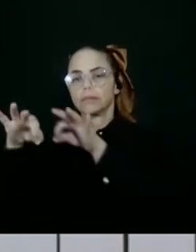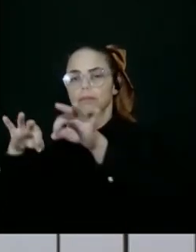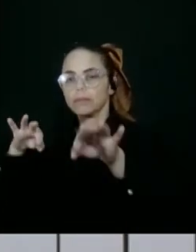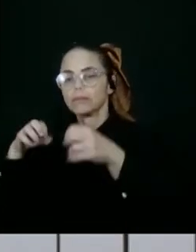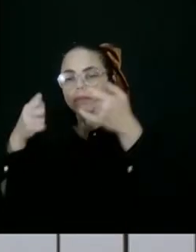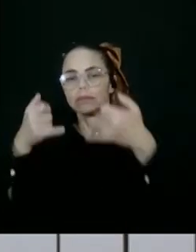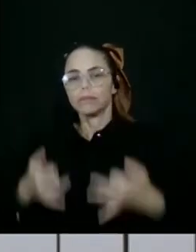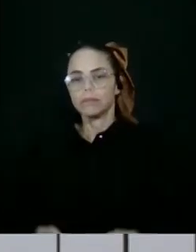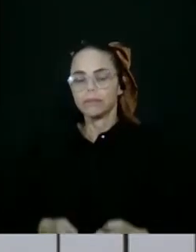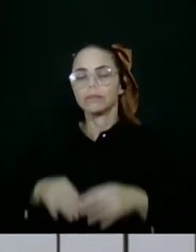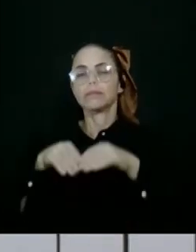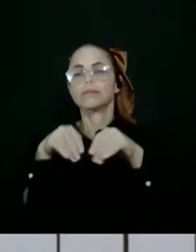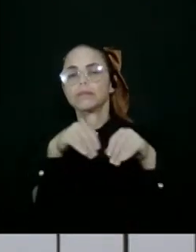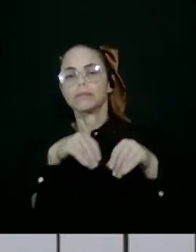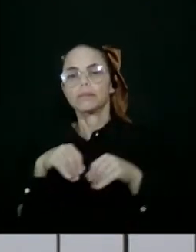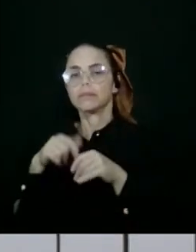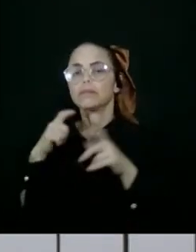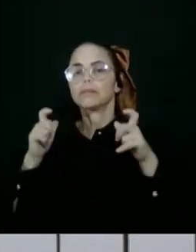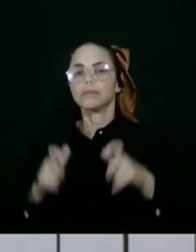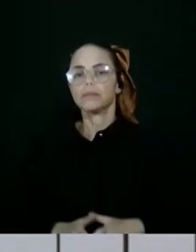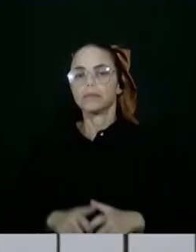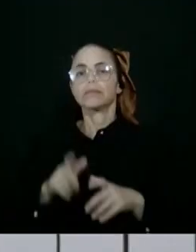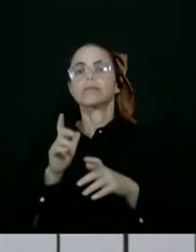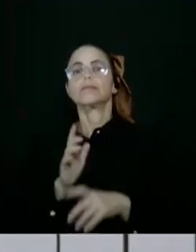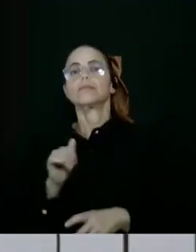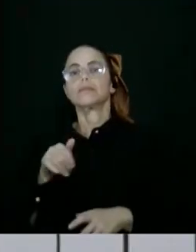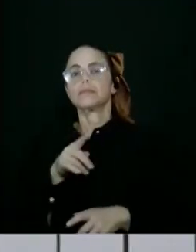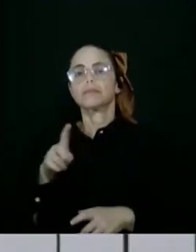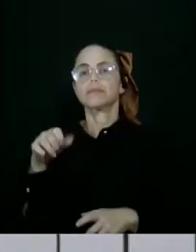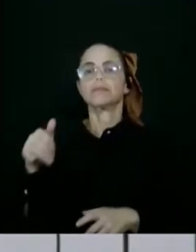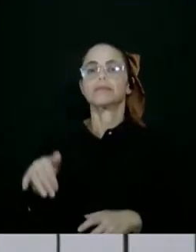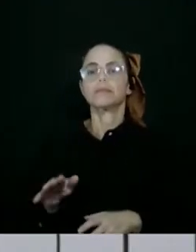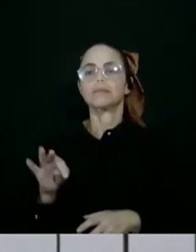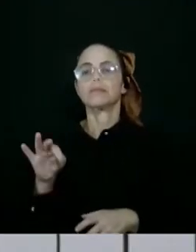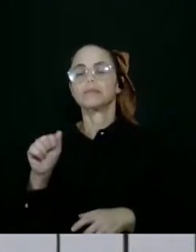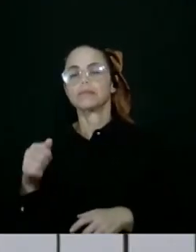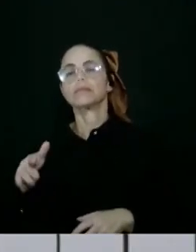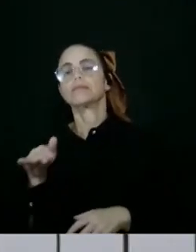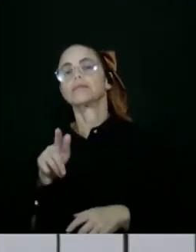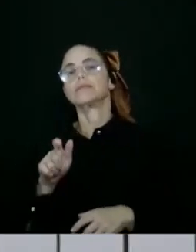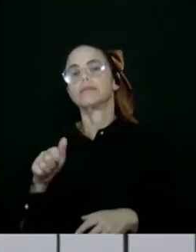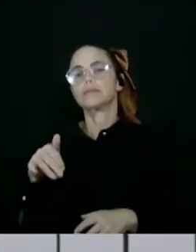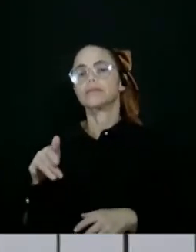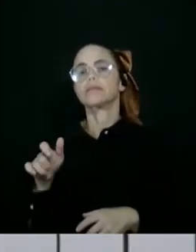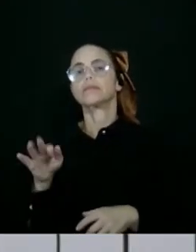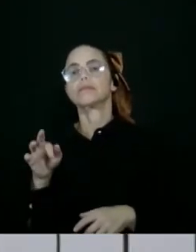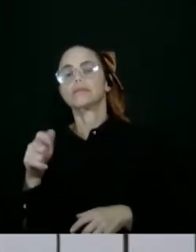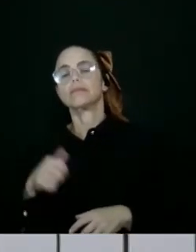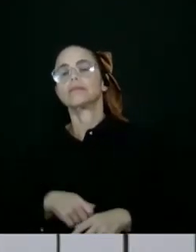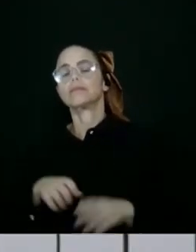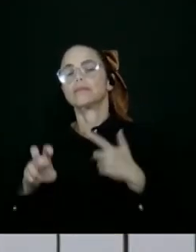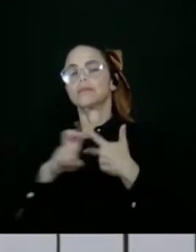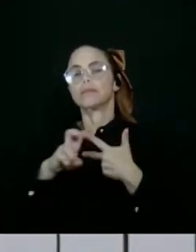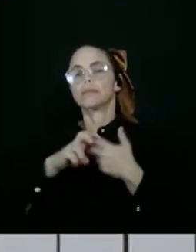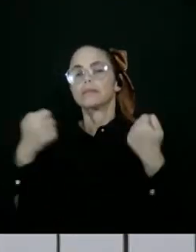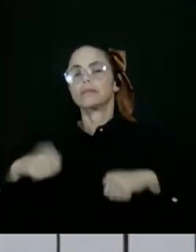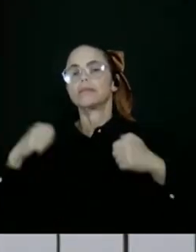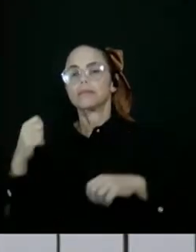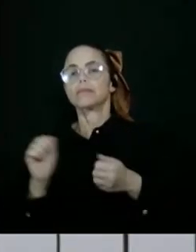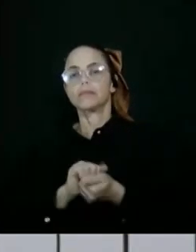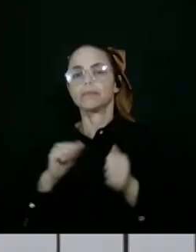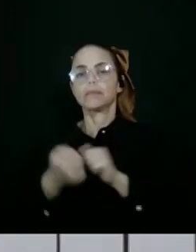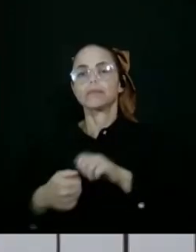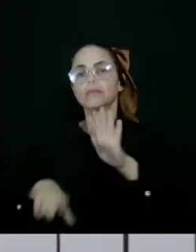terreno localizado no loteamento Jardim Santa Genebra. Segundo o Executivo, a mudança é necessária para adequar a lei à